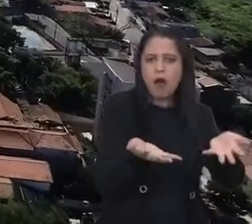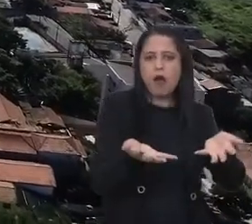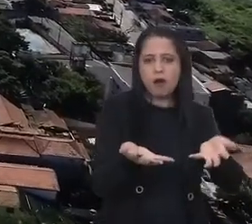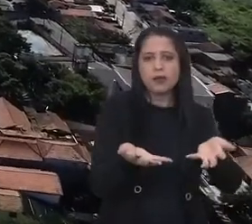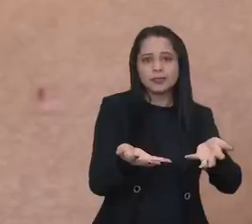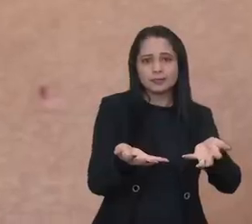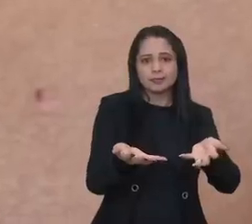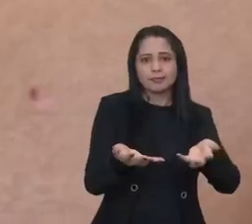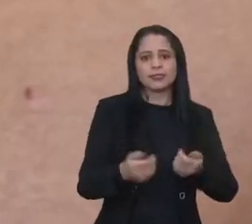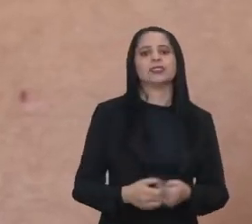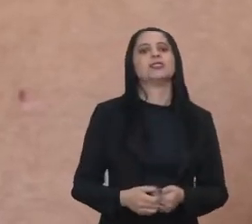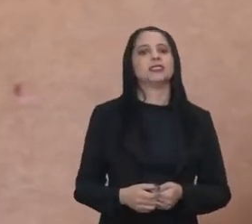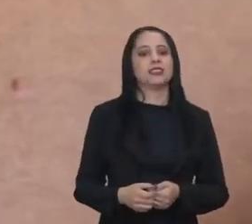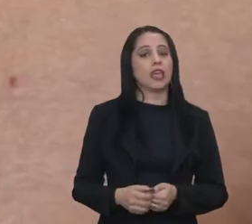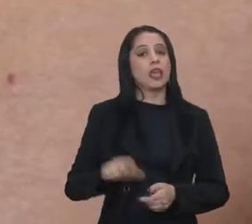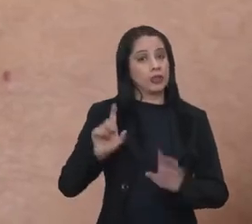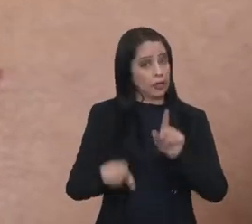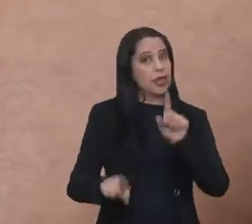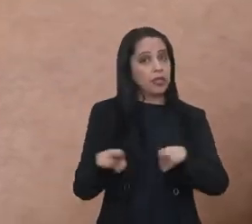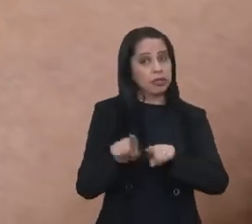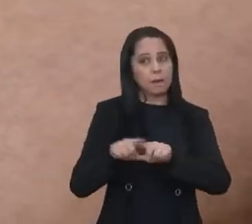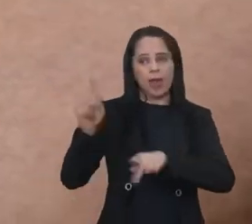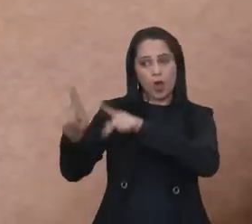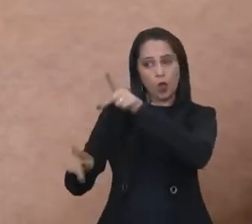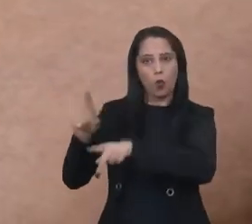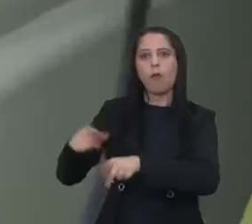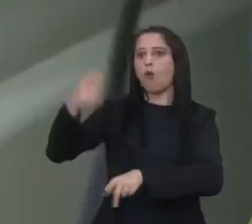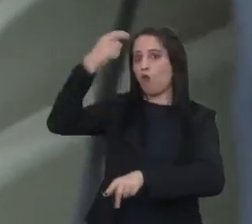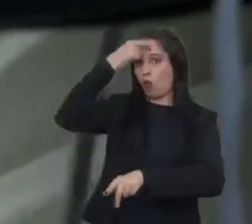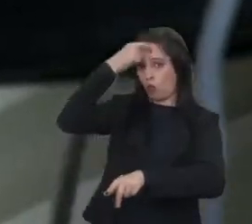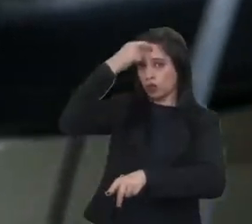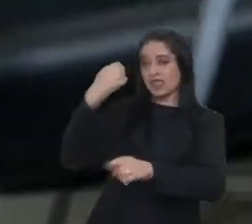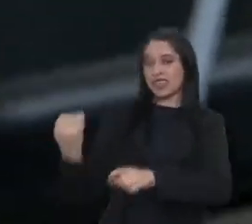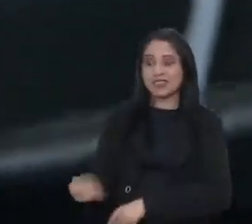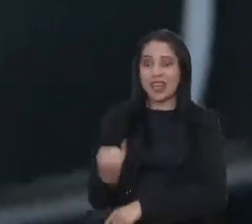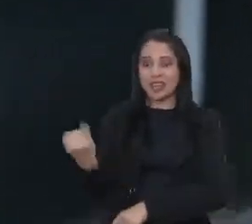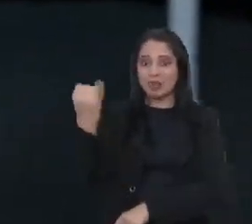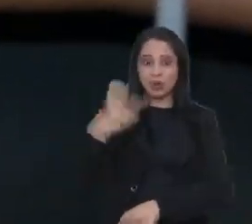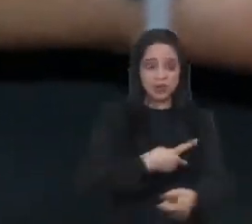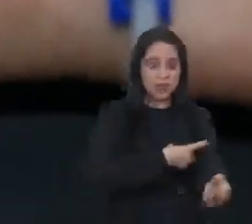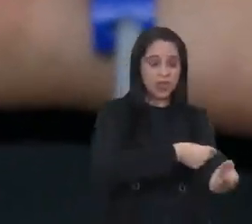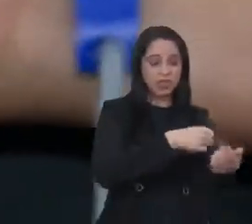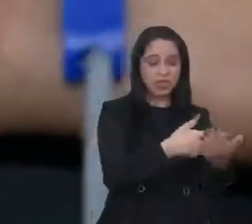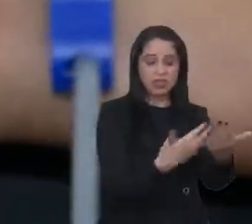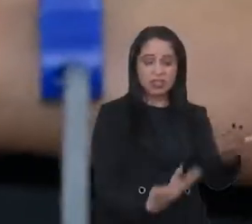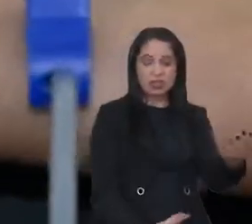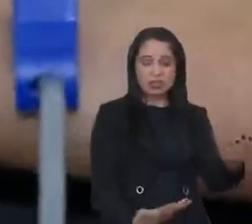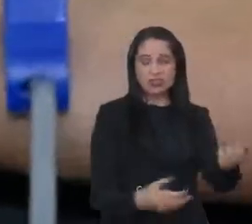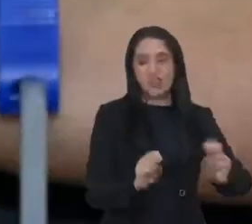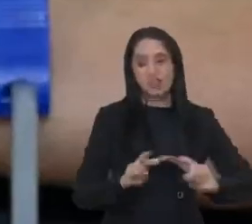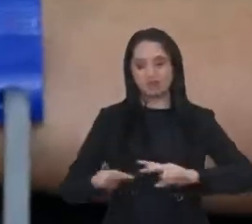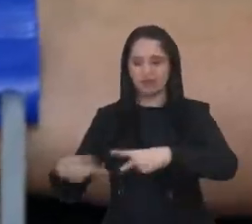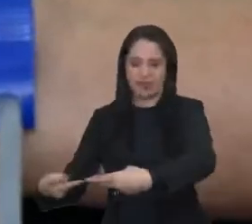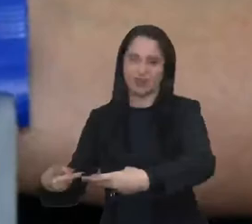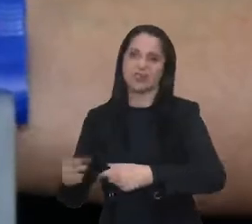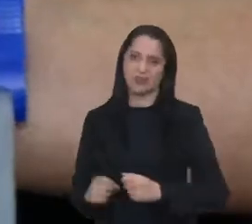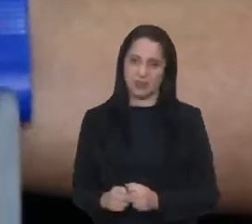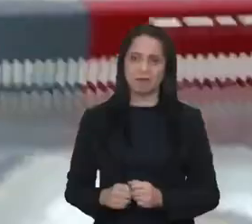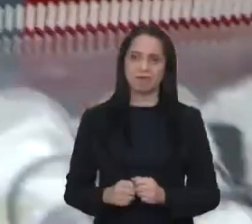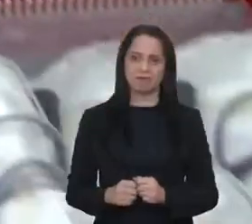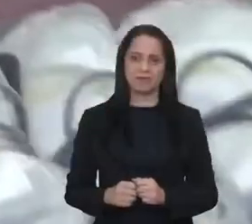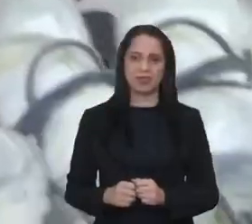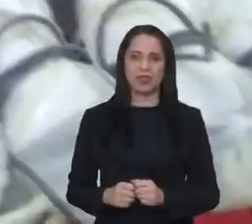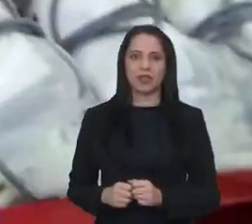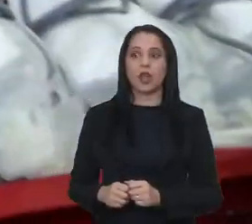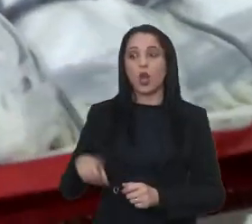série de atividades para incentivar as doações dos meses mais frios e concientizar toda a população sobre a importância de doar